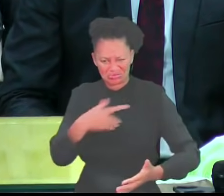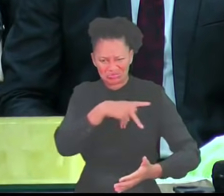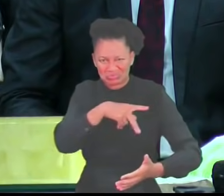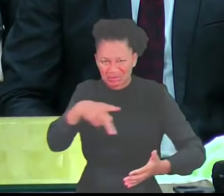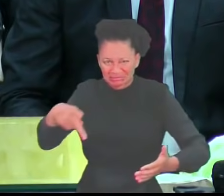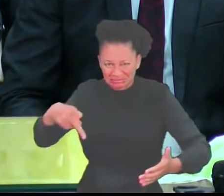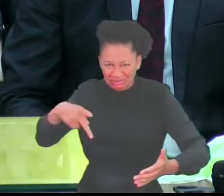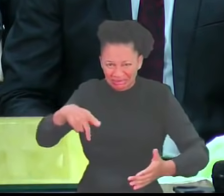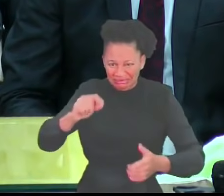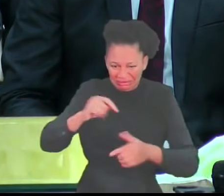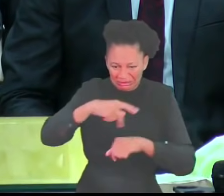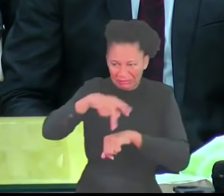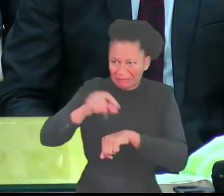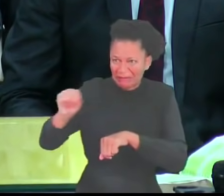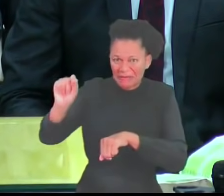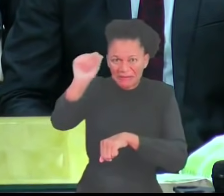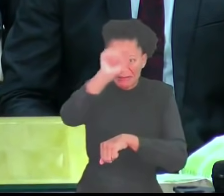Deus.